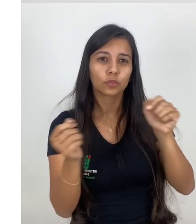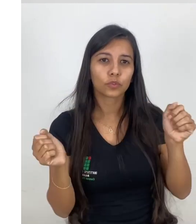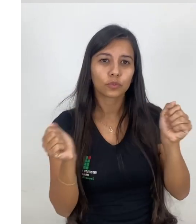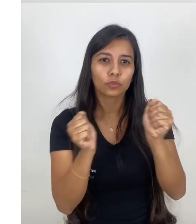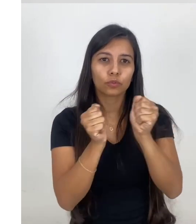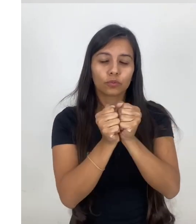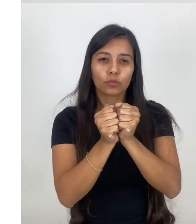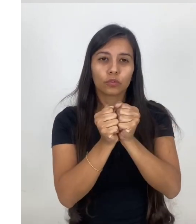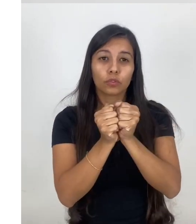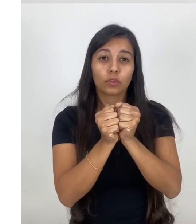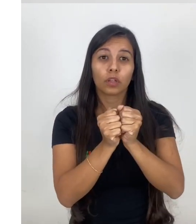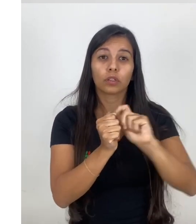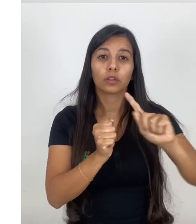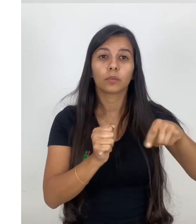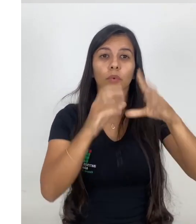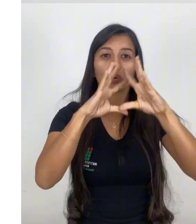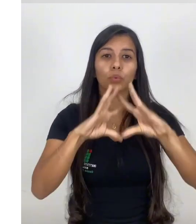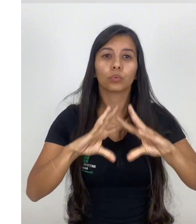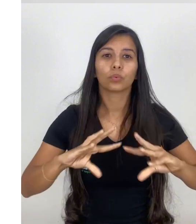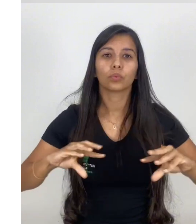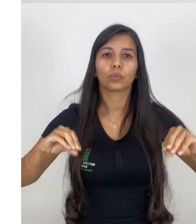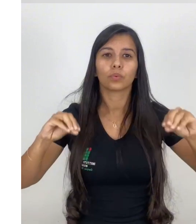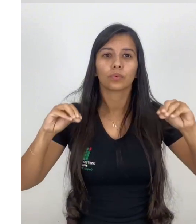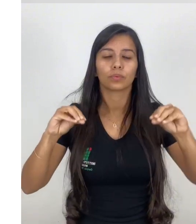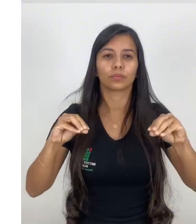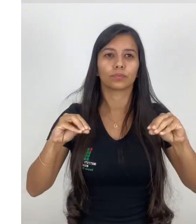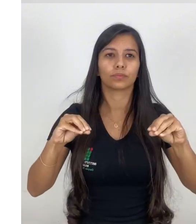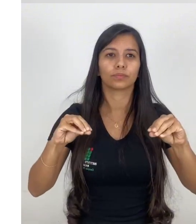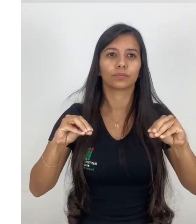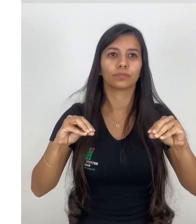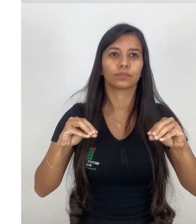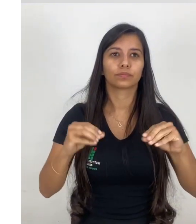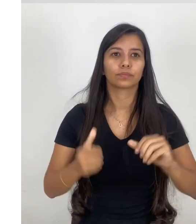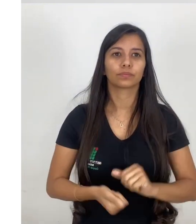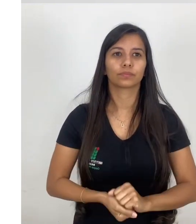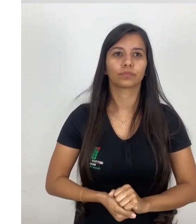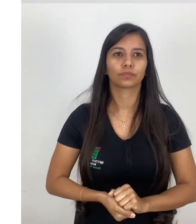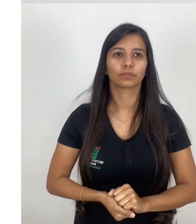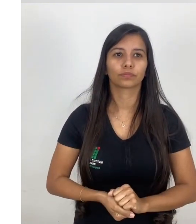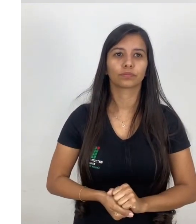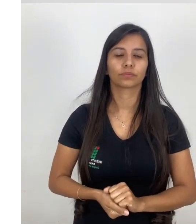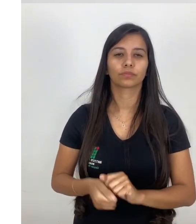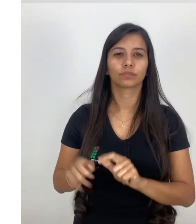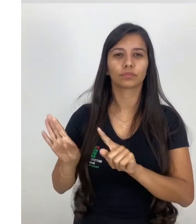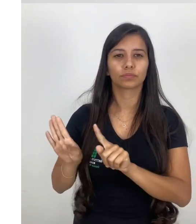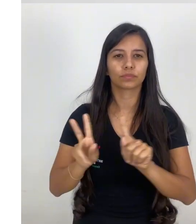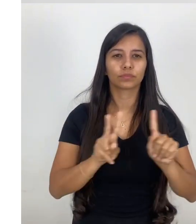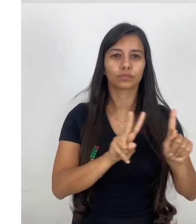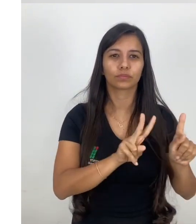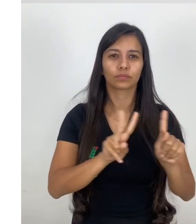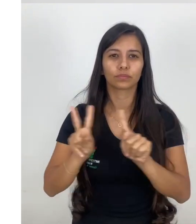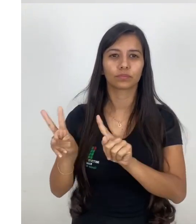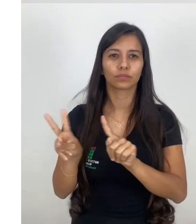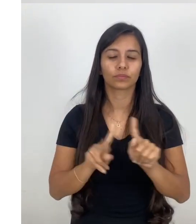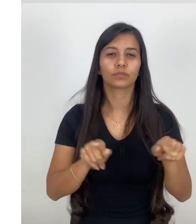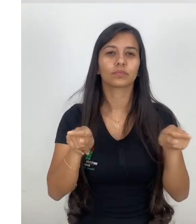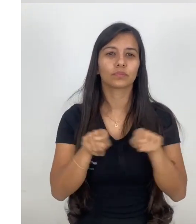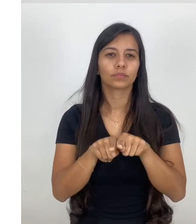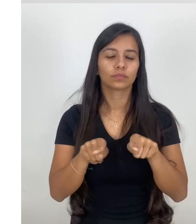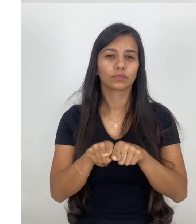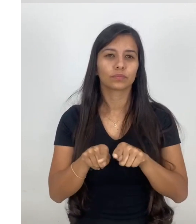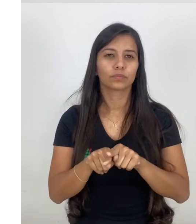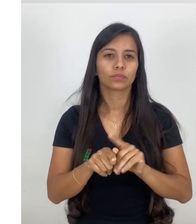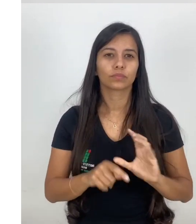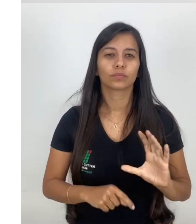o ponto de junção, ele desaparece. Por último, a gente tem a diacinese, né? Que é